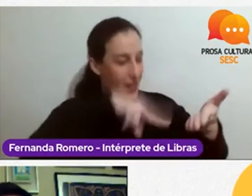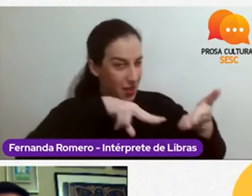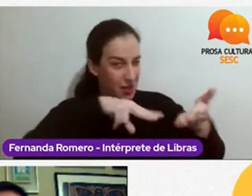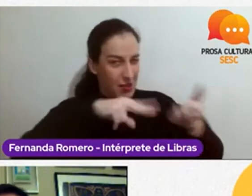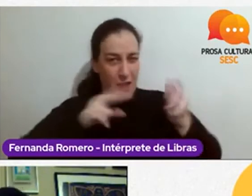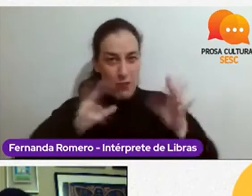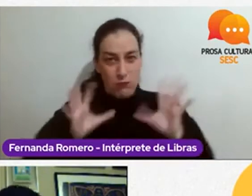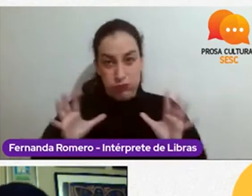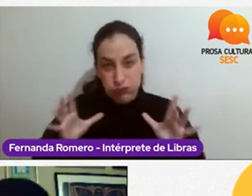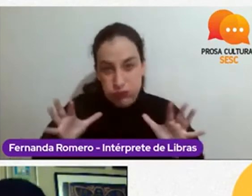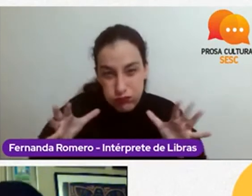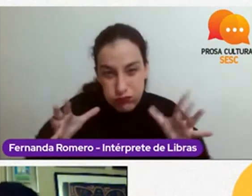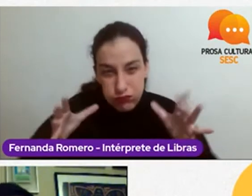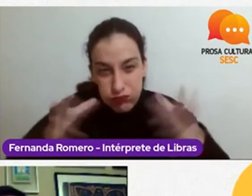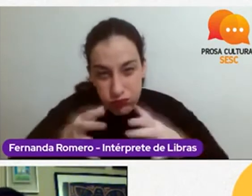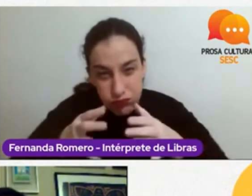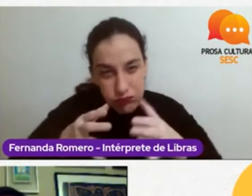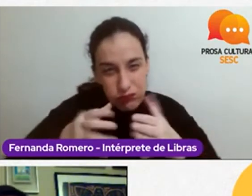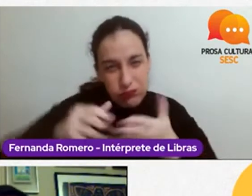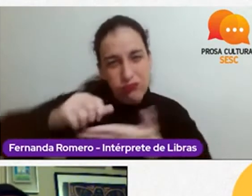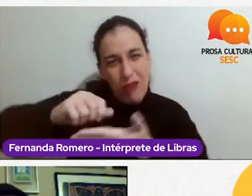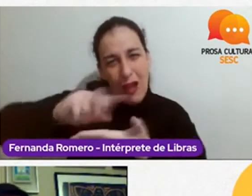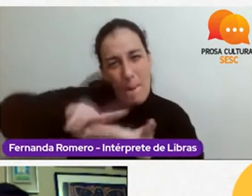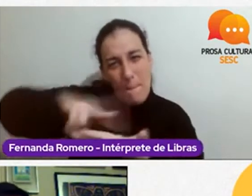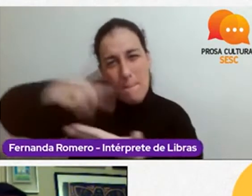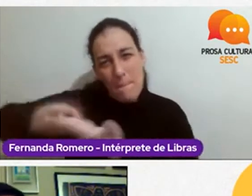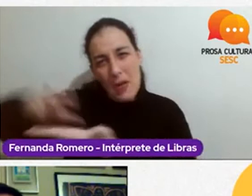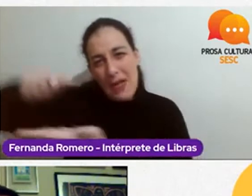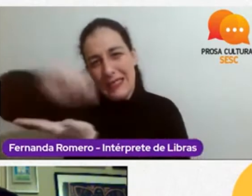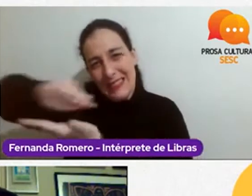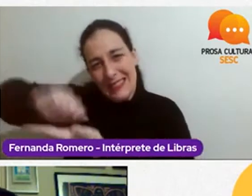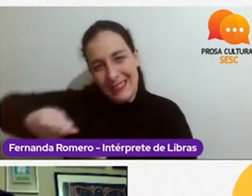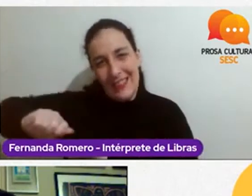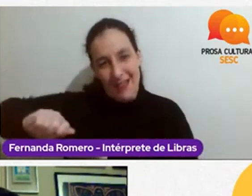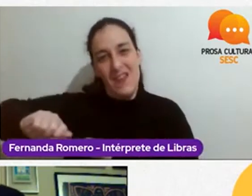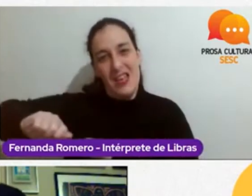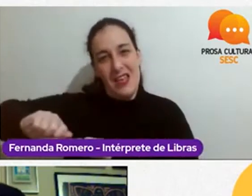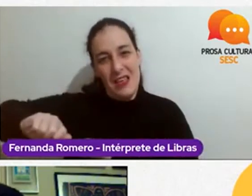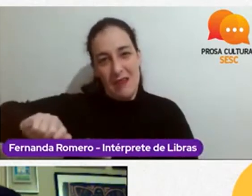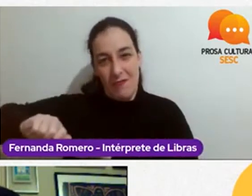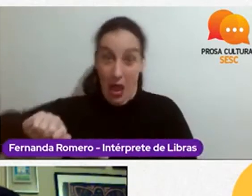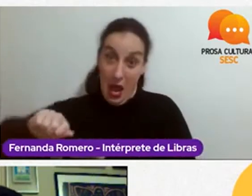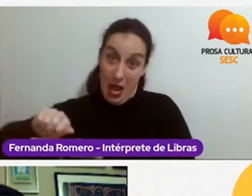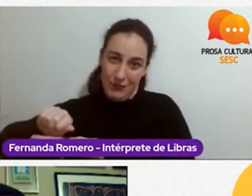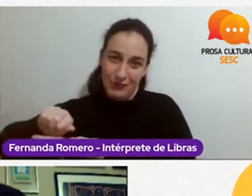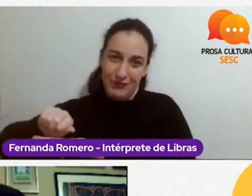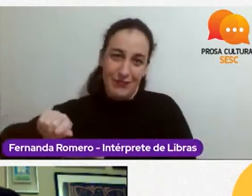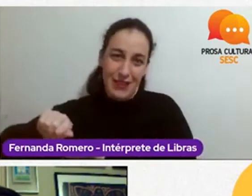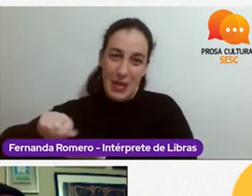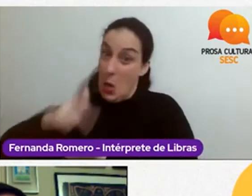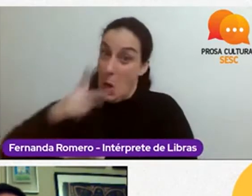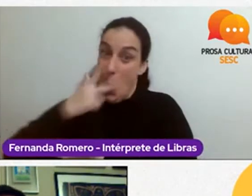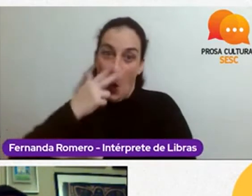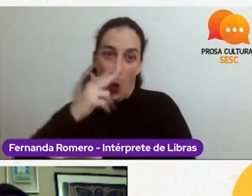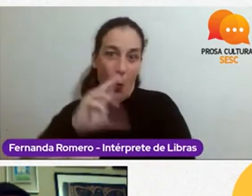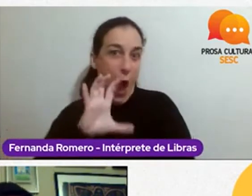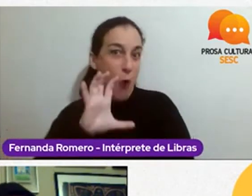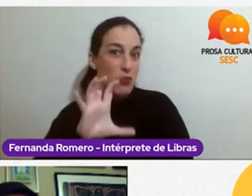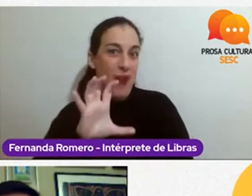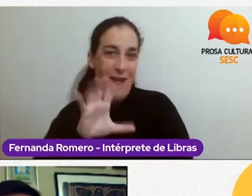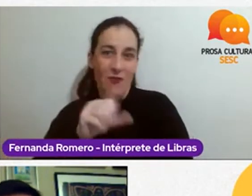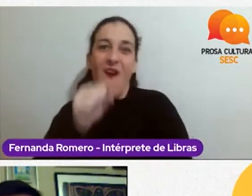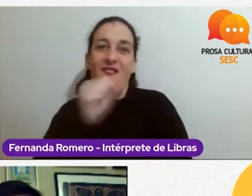então transcrevi, na verdade eu transcrevi as receitas da minha bisavó na maneira que foram, enfim,